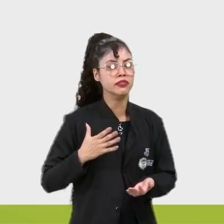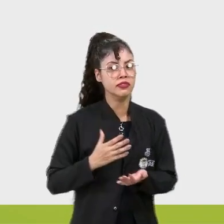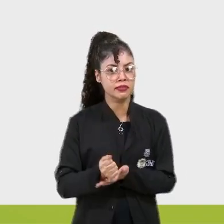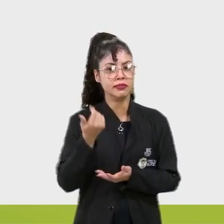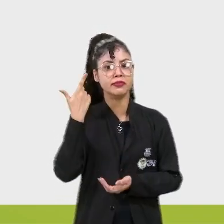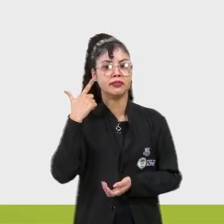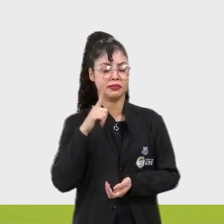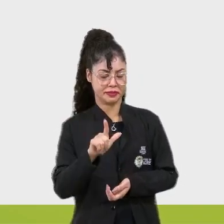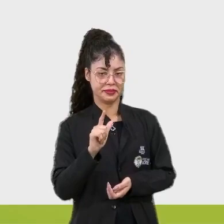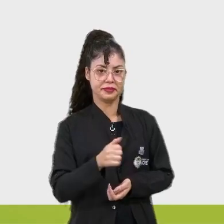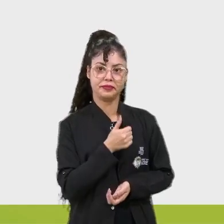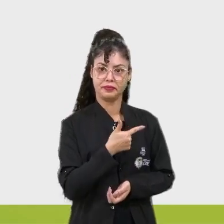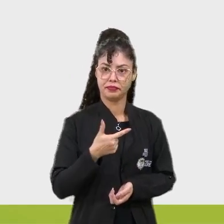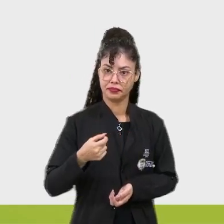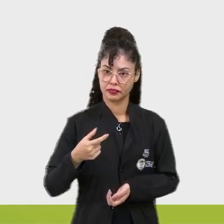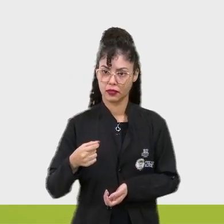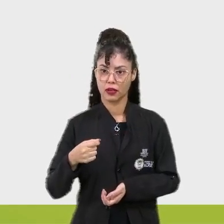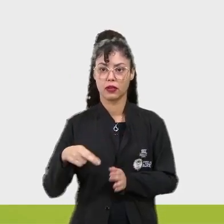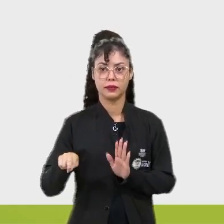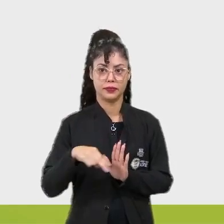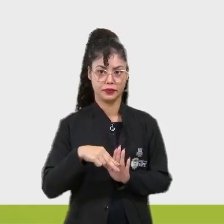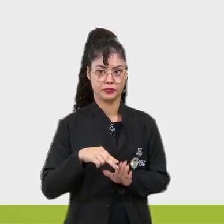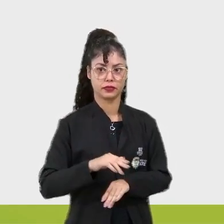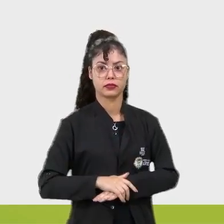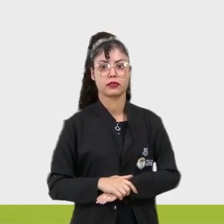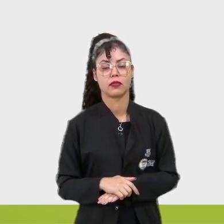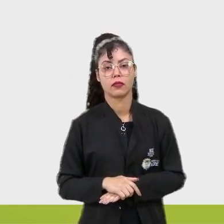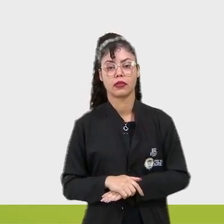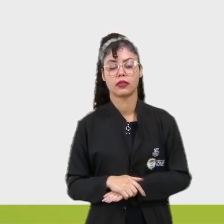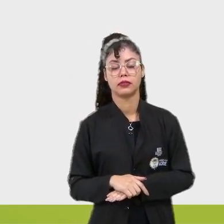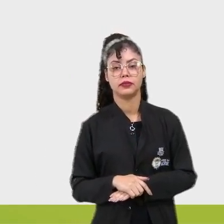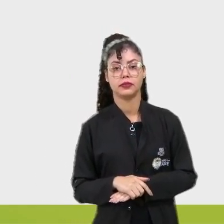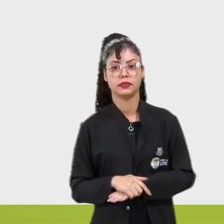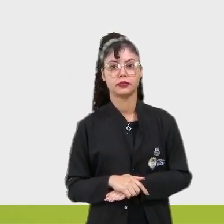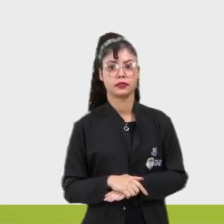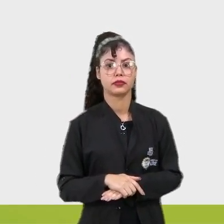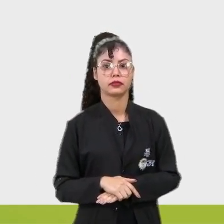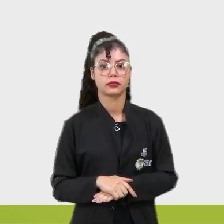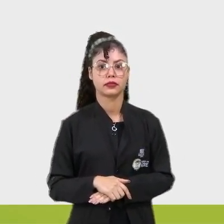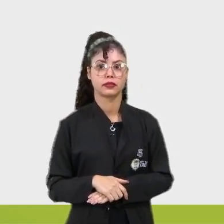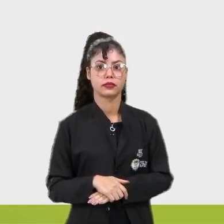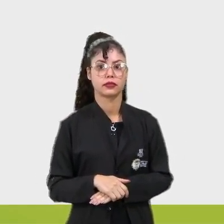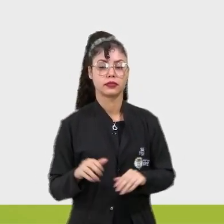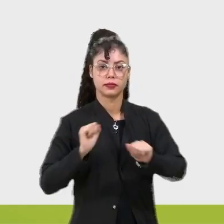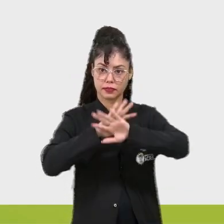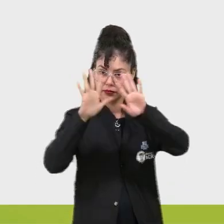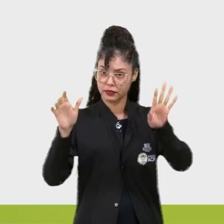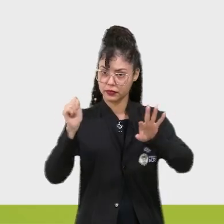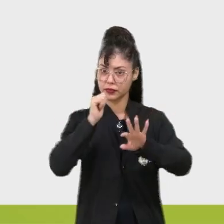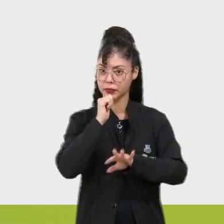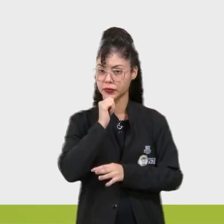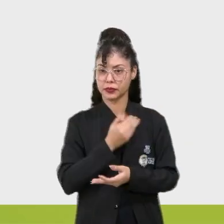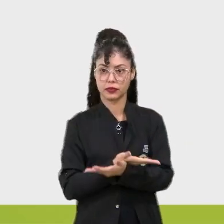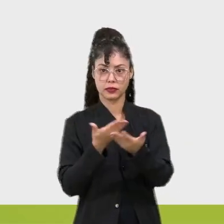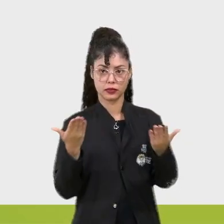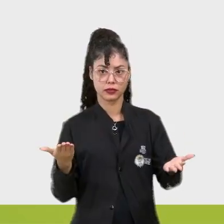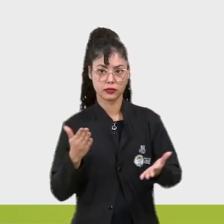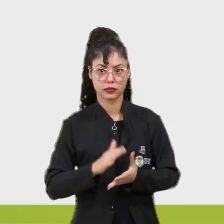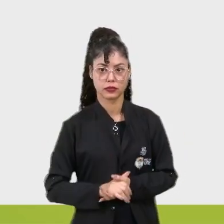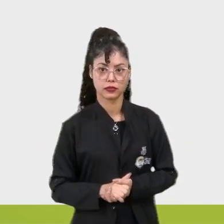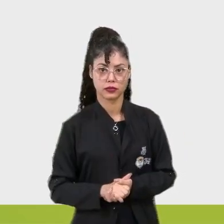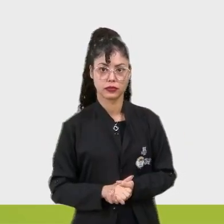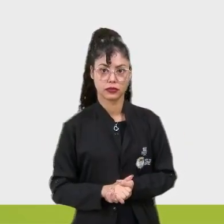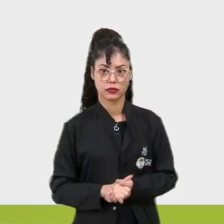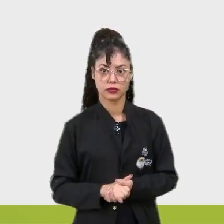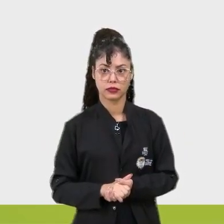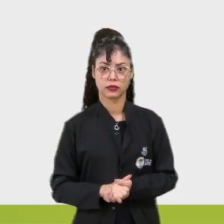alcançar os seus 200 pontos, tá bom? E aí, né, espero que tenha ficado claro para vocês. Vou